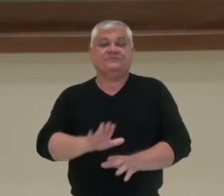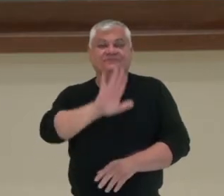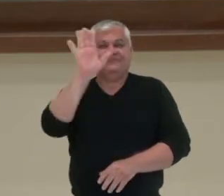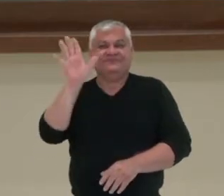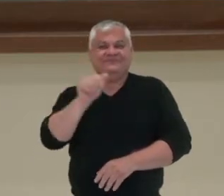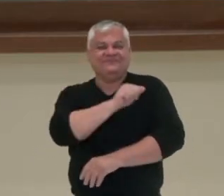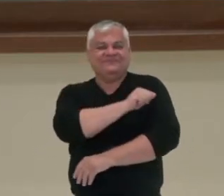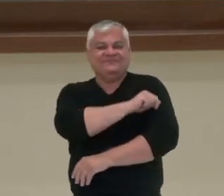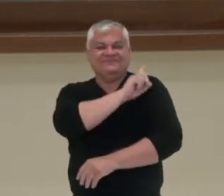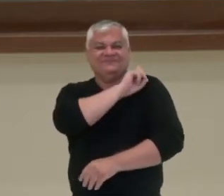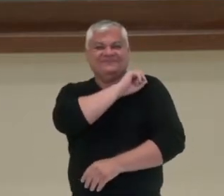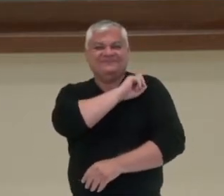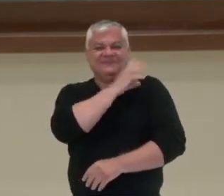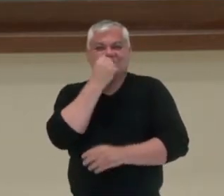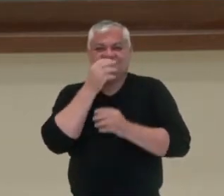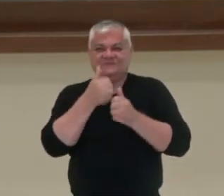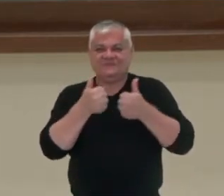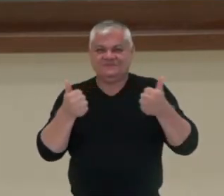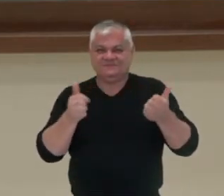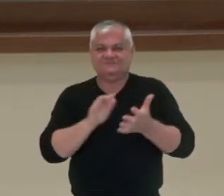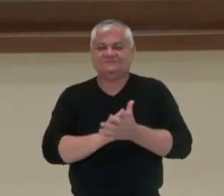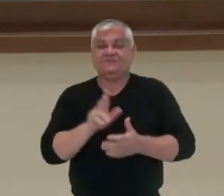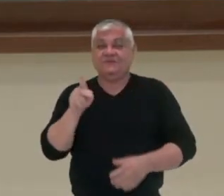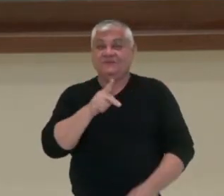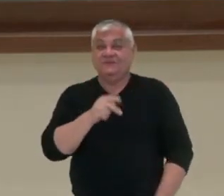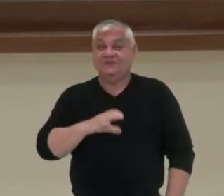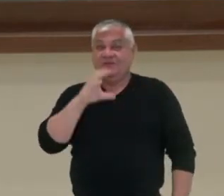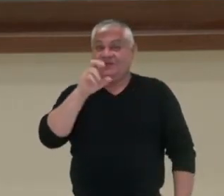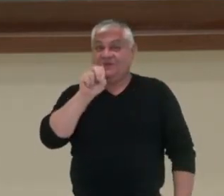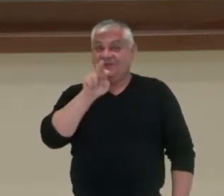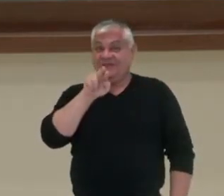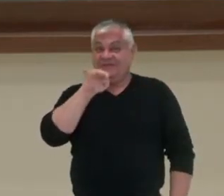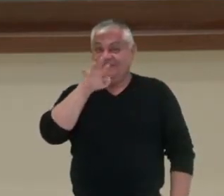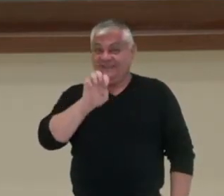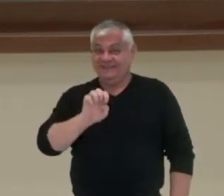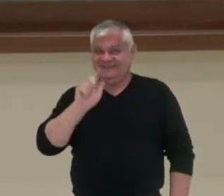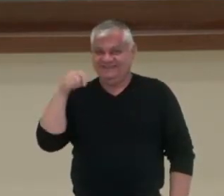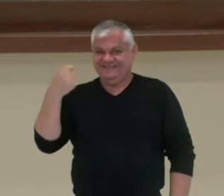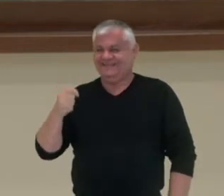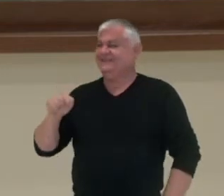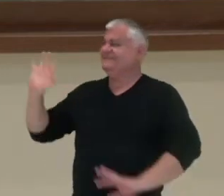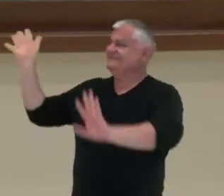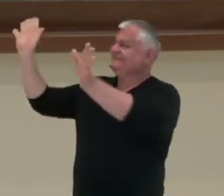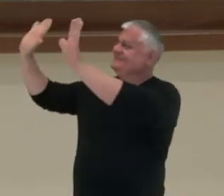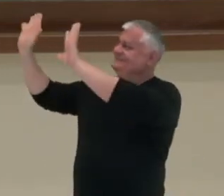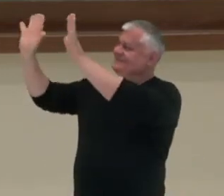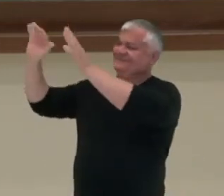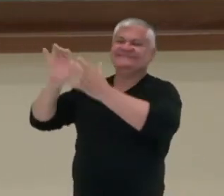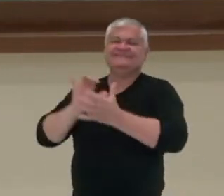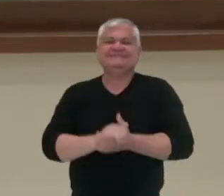Olá, estudantes da primeira série, tudo bem com vocês? Eu sou a professora Corine, nós estamos com o Ronaldo.